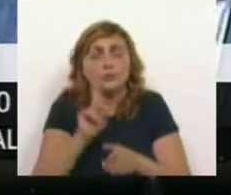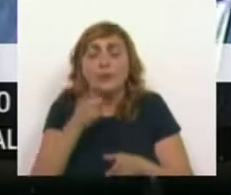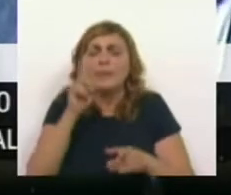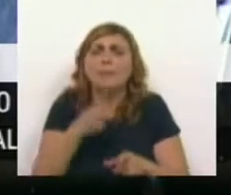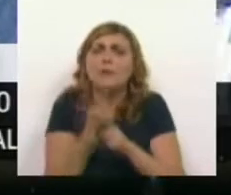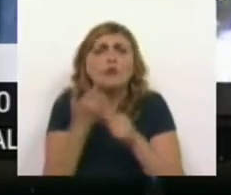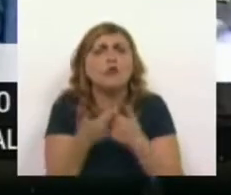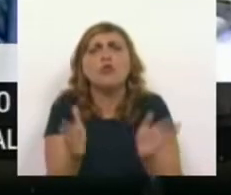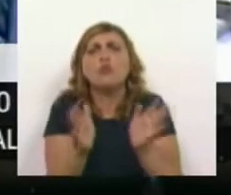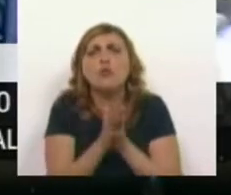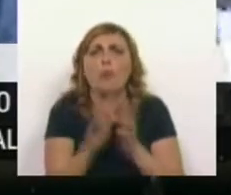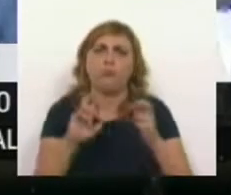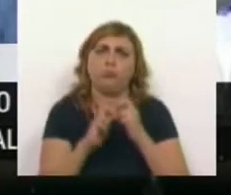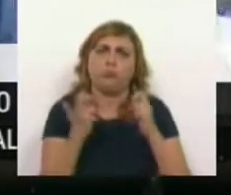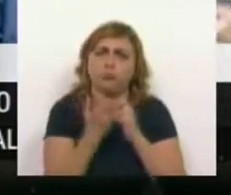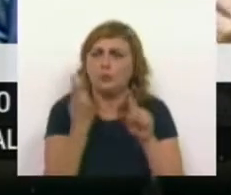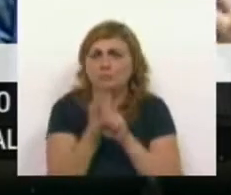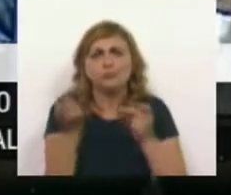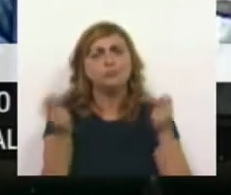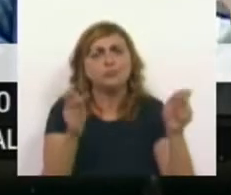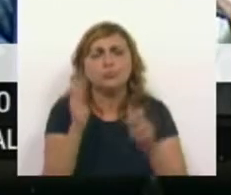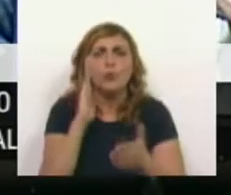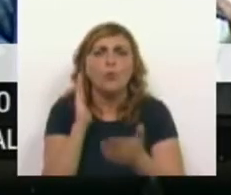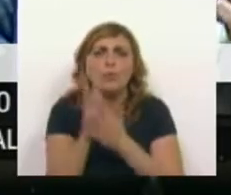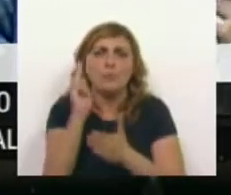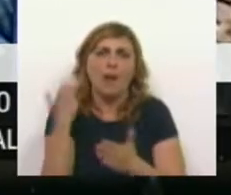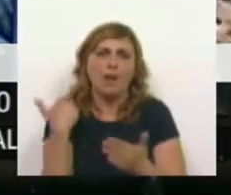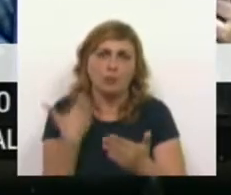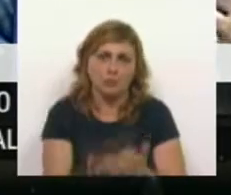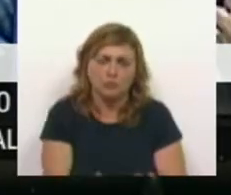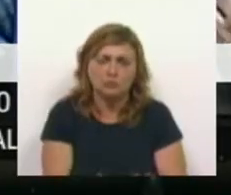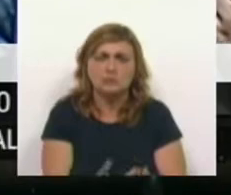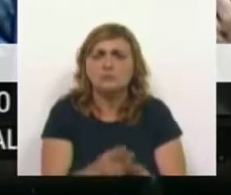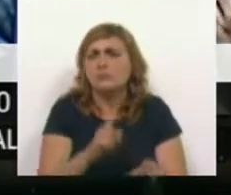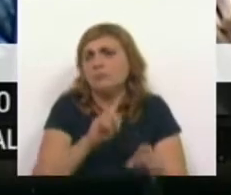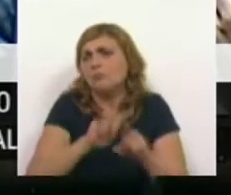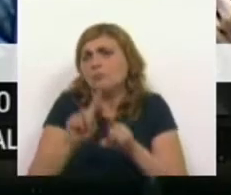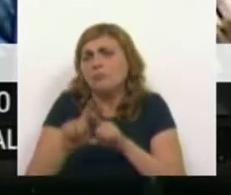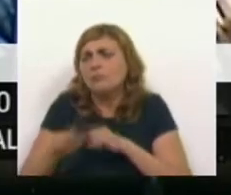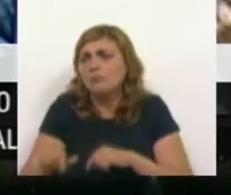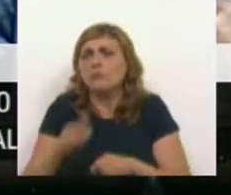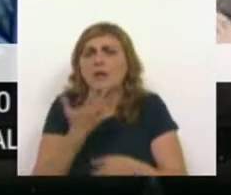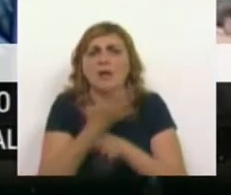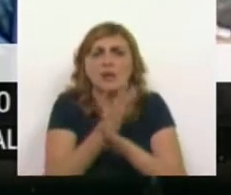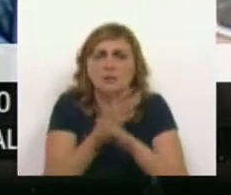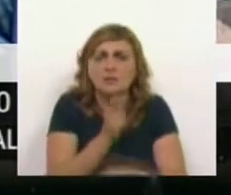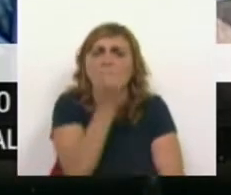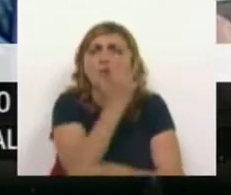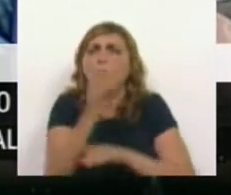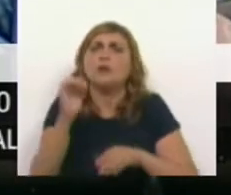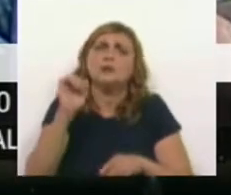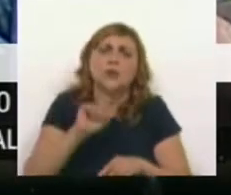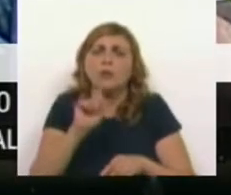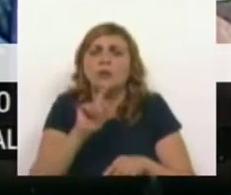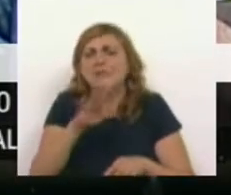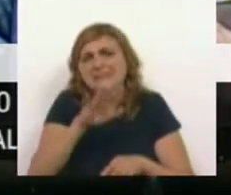com todos os problemas que se têm revelado nos últimos anos em vários contextos, em vários incêndios, florestais ou não,